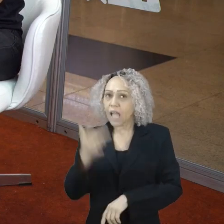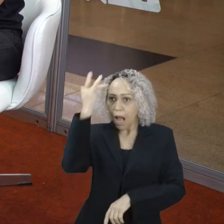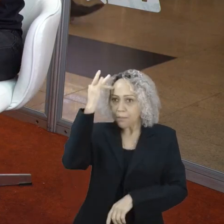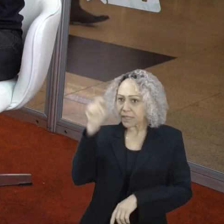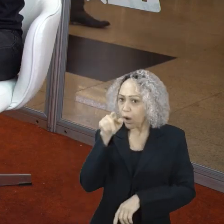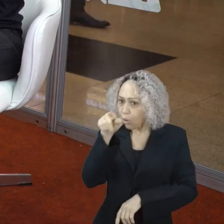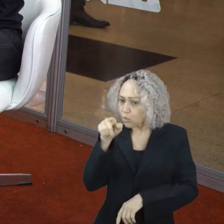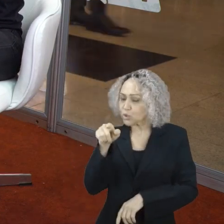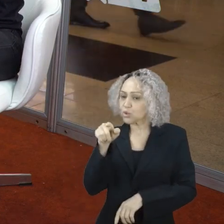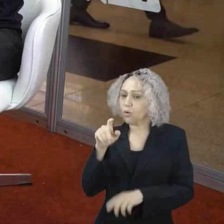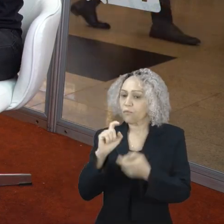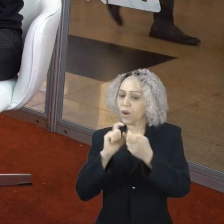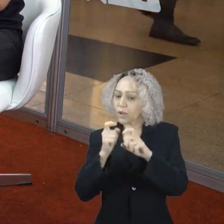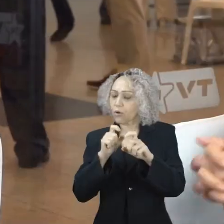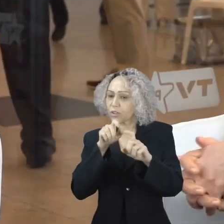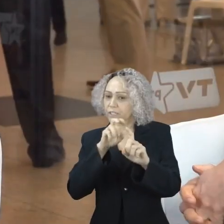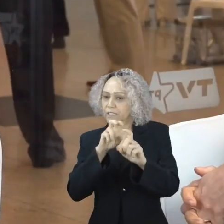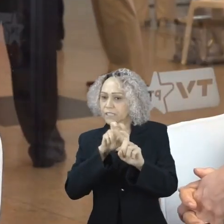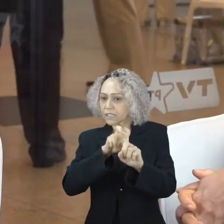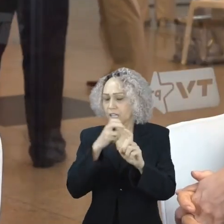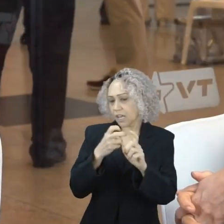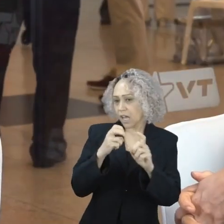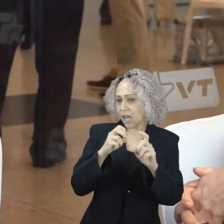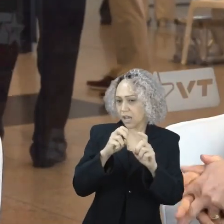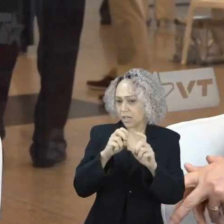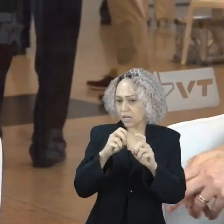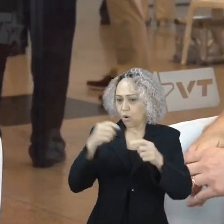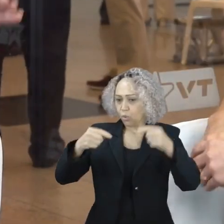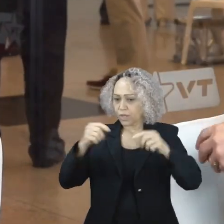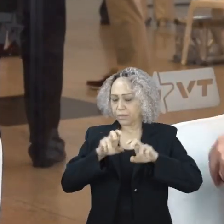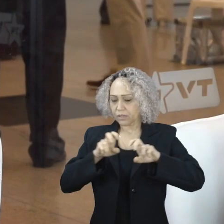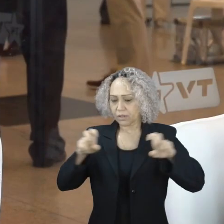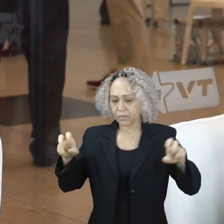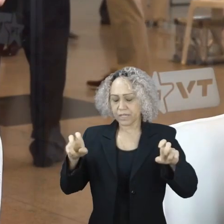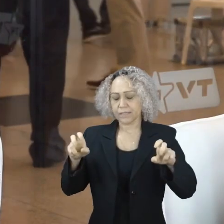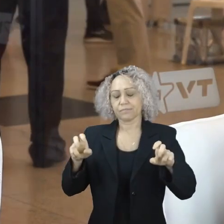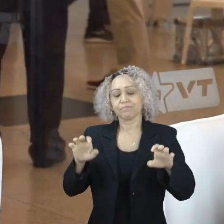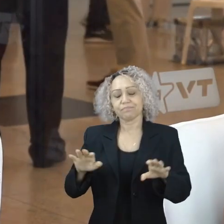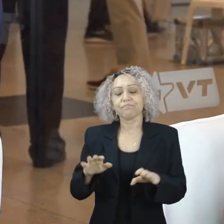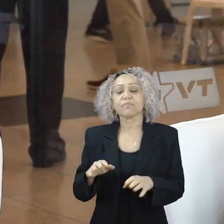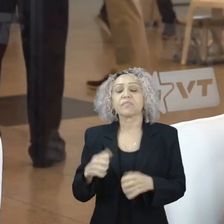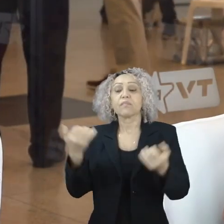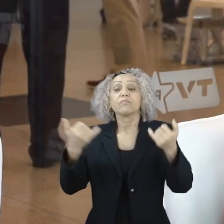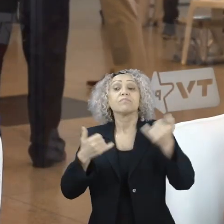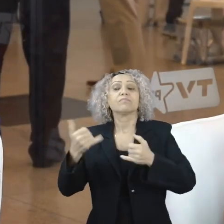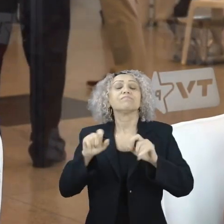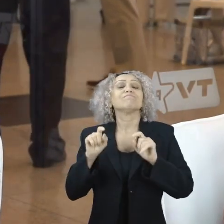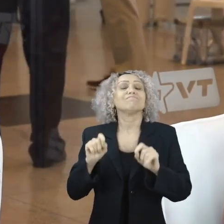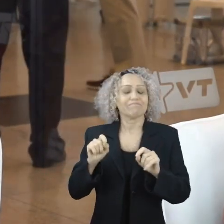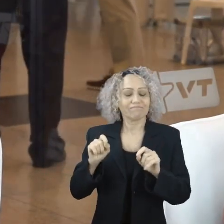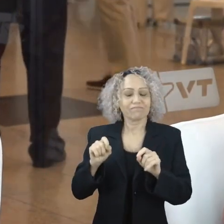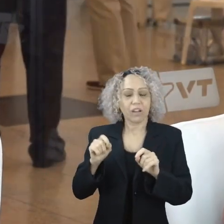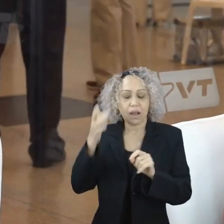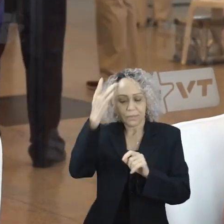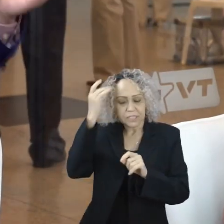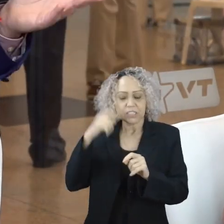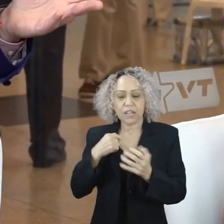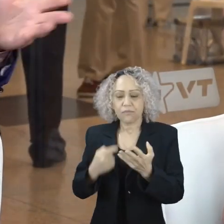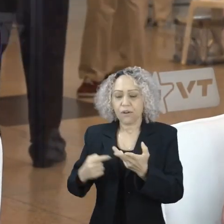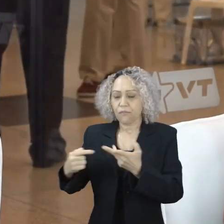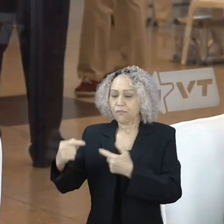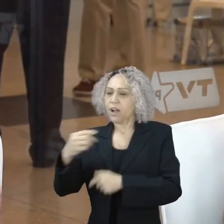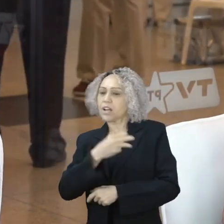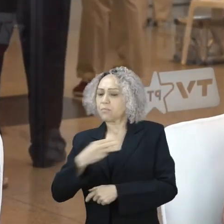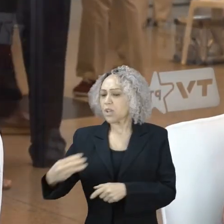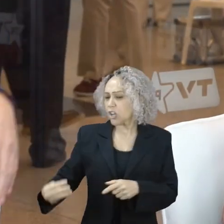tema da mesa para os pré-candidatos. Não, amanhã nós temos várias mesas, vários debates, ministros participando, liderança